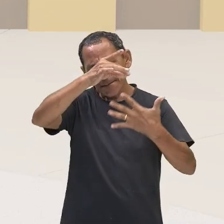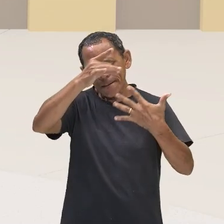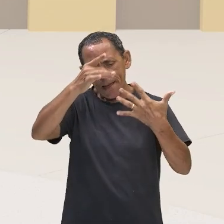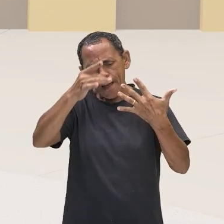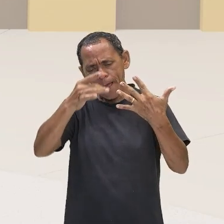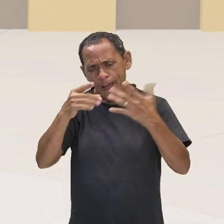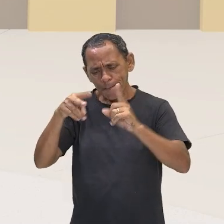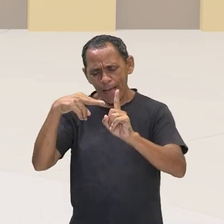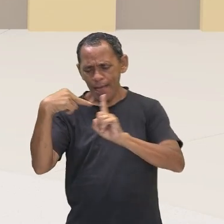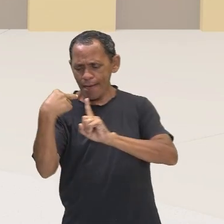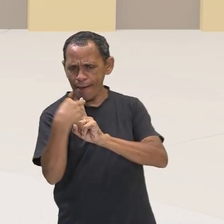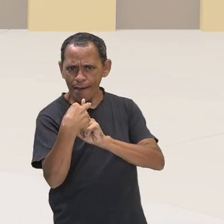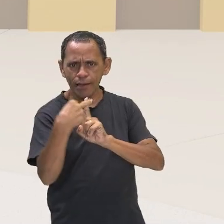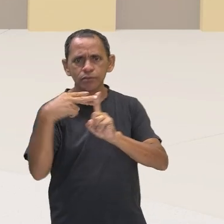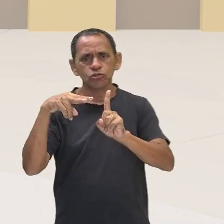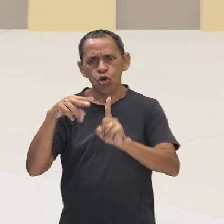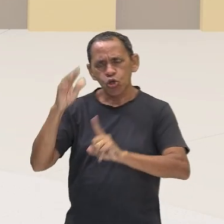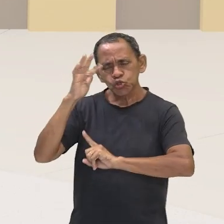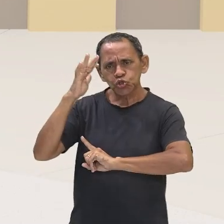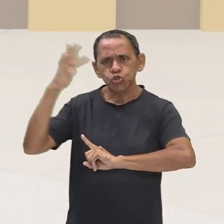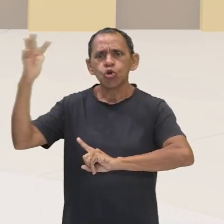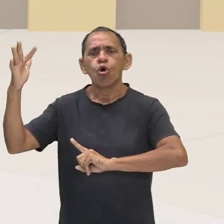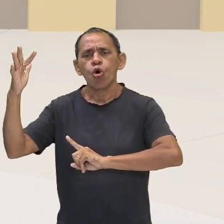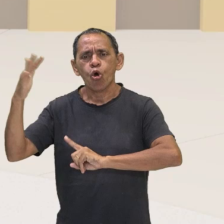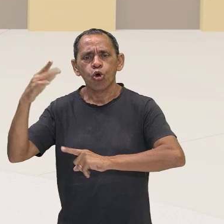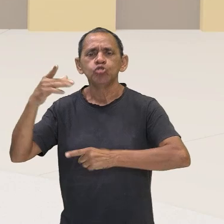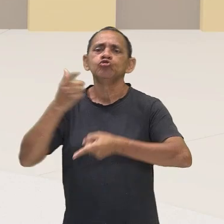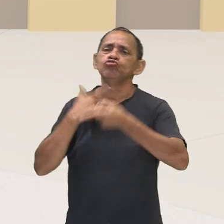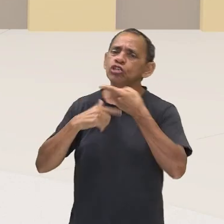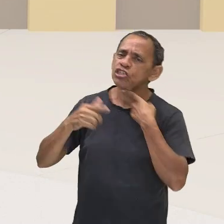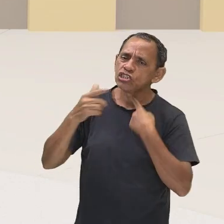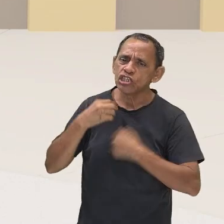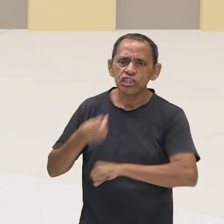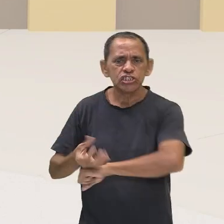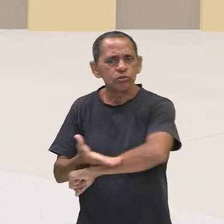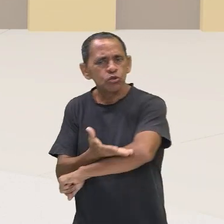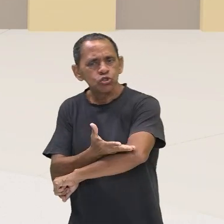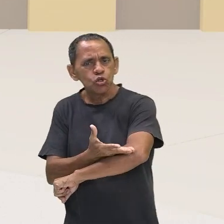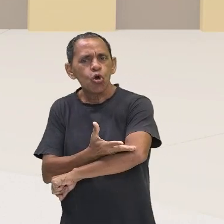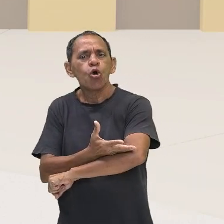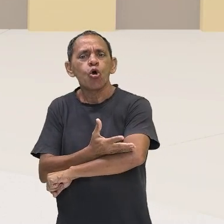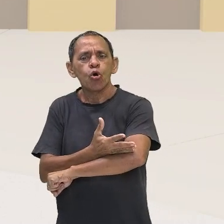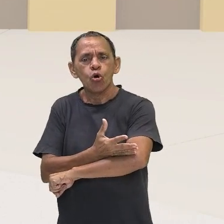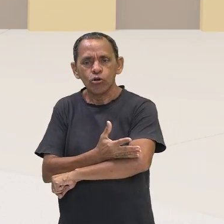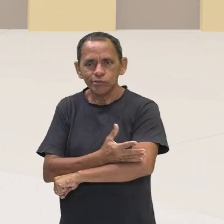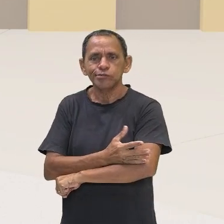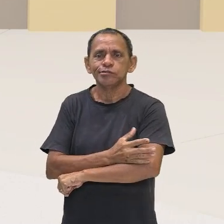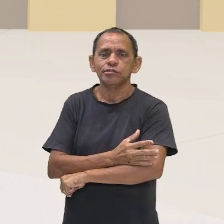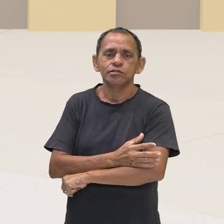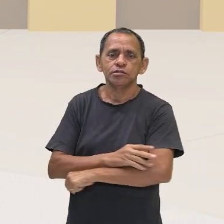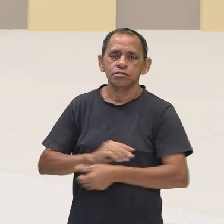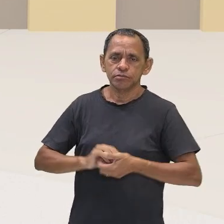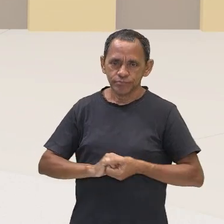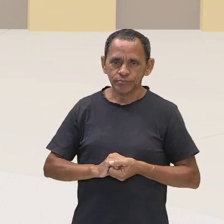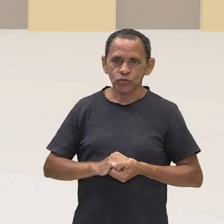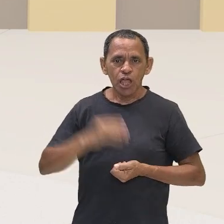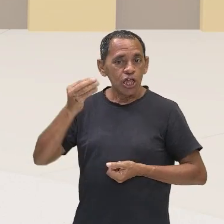vai envolver sonhos, desejos, emoções, habilidades,